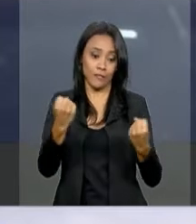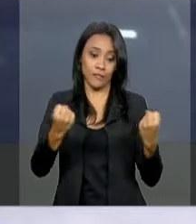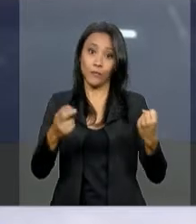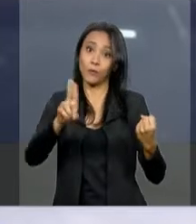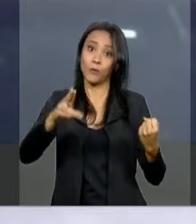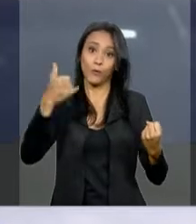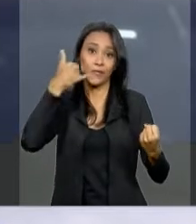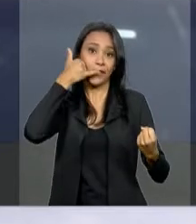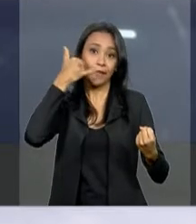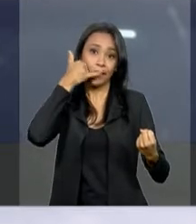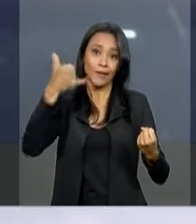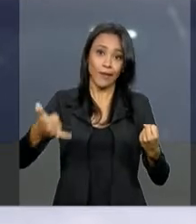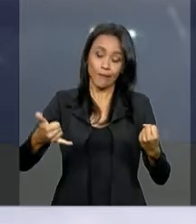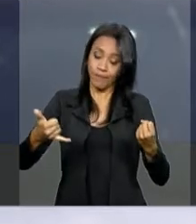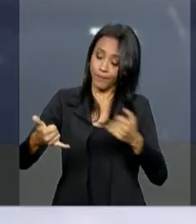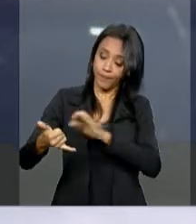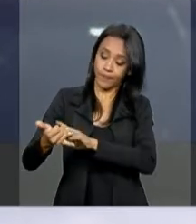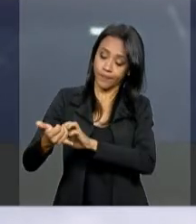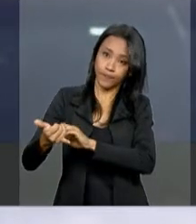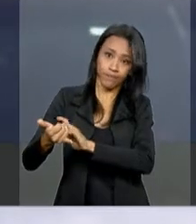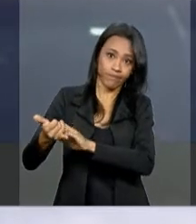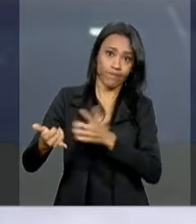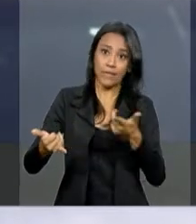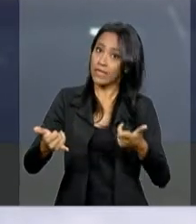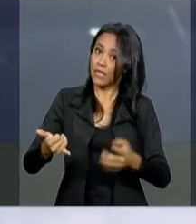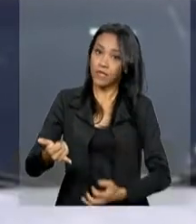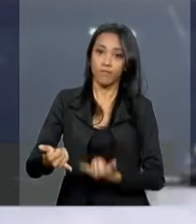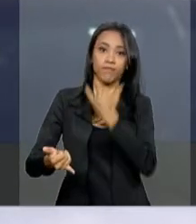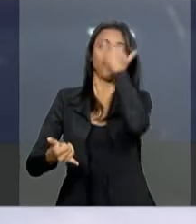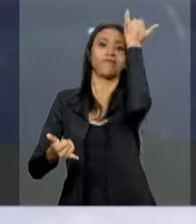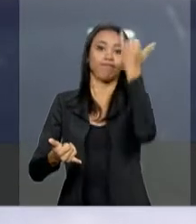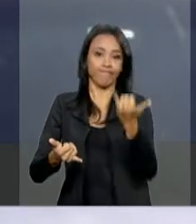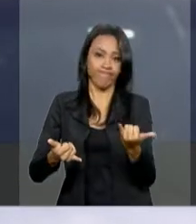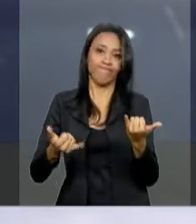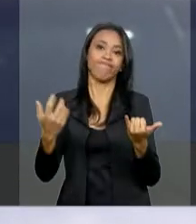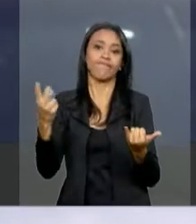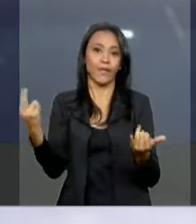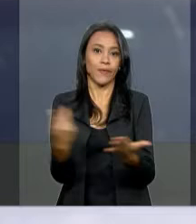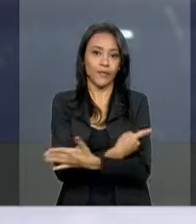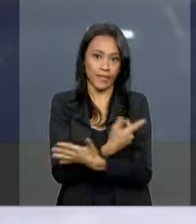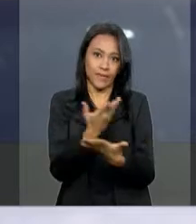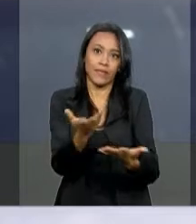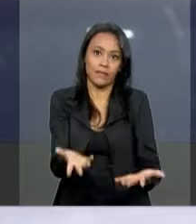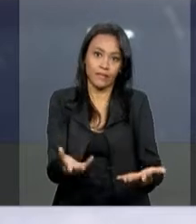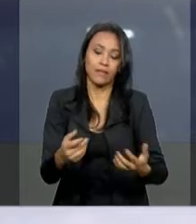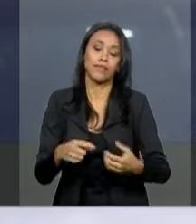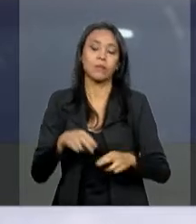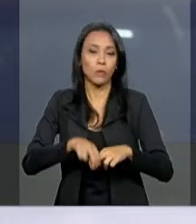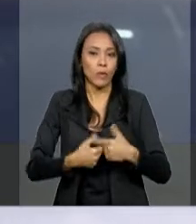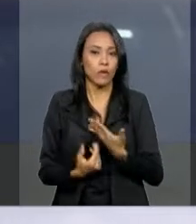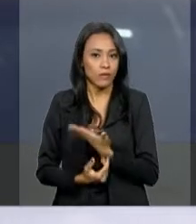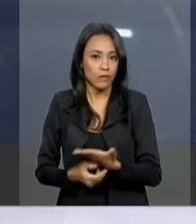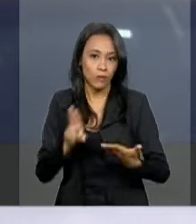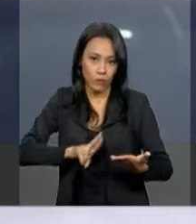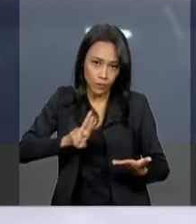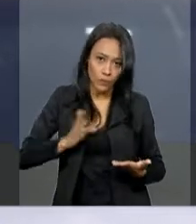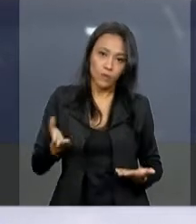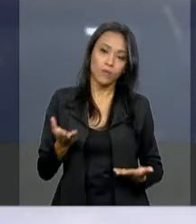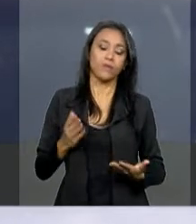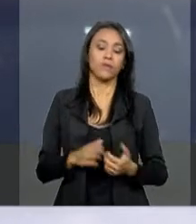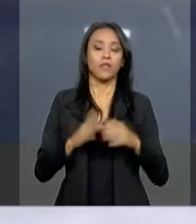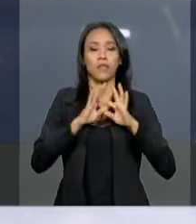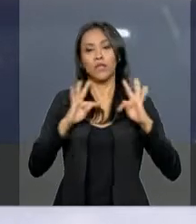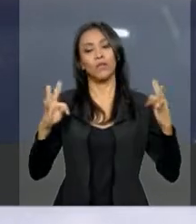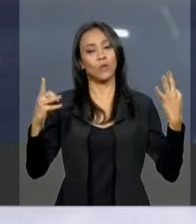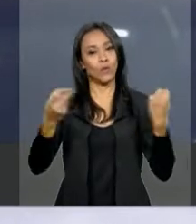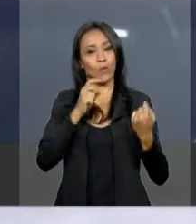uma das consequências crescentes de acidentes e principalmente de vítimas provocadas pelos acidentes em todo esse